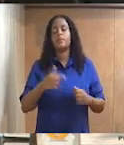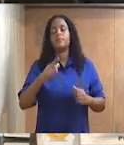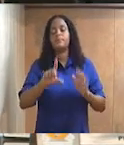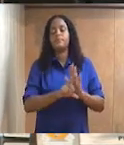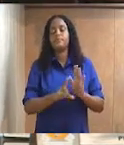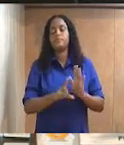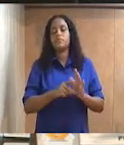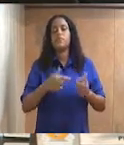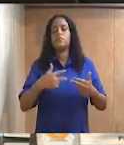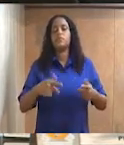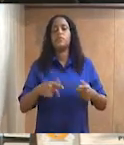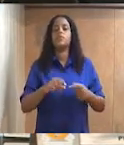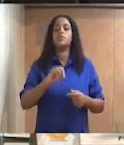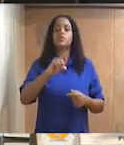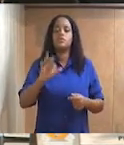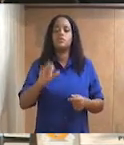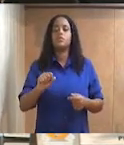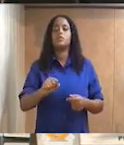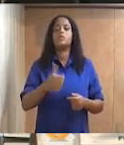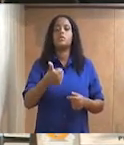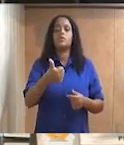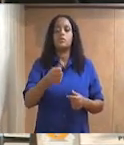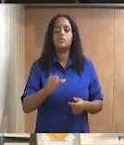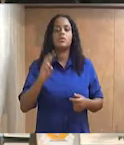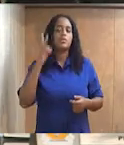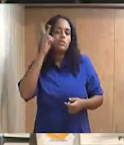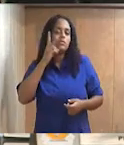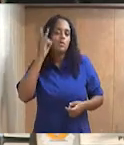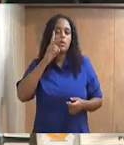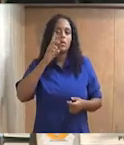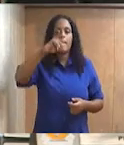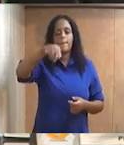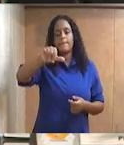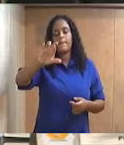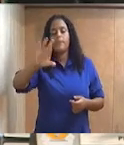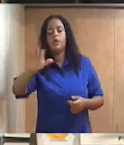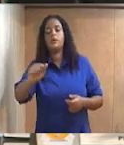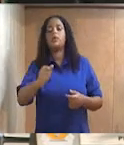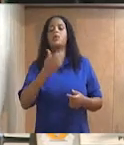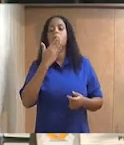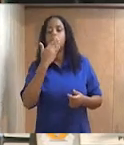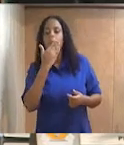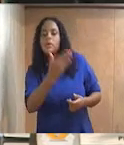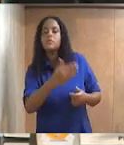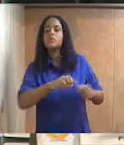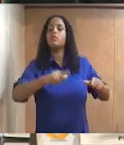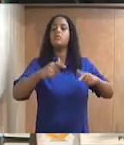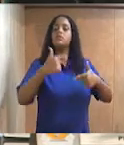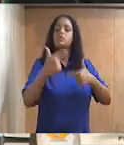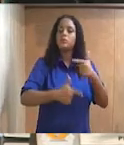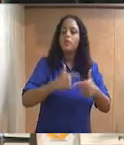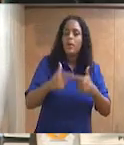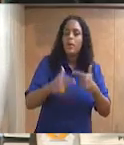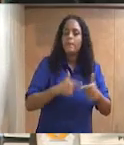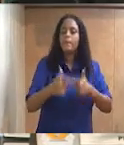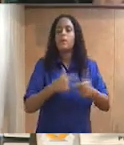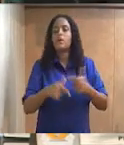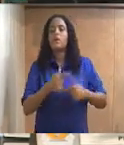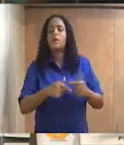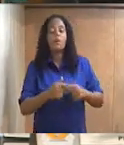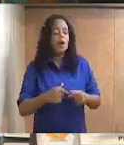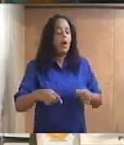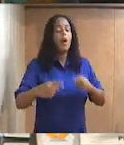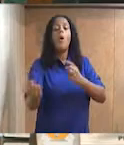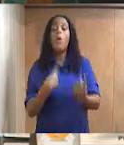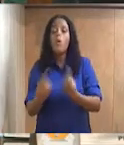6.239, de 2016, do excelentíssimo senhor vereador Ademir Martins, solicitando ao excelentíssimo senhor prefeito os serviços de drenagem e pavimentação